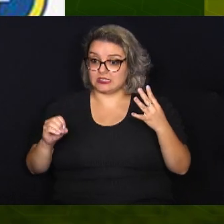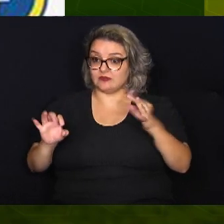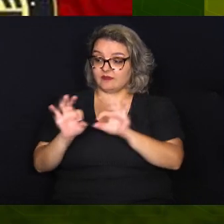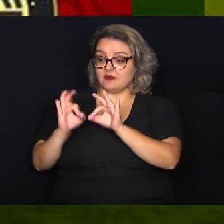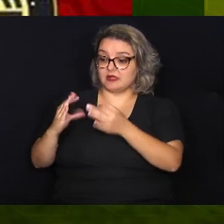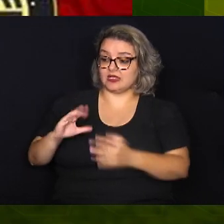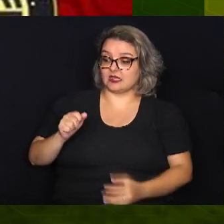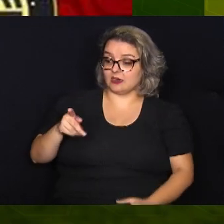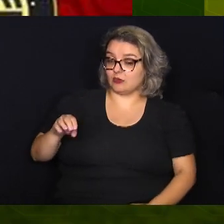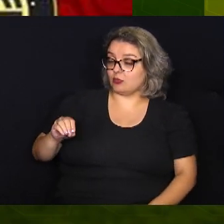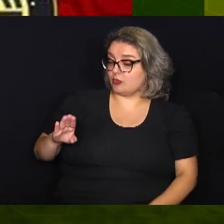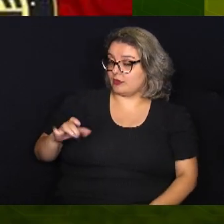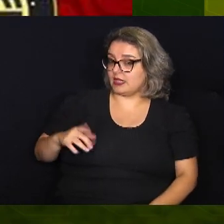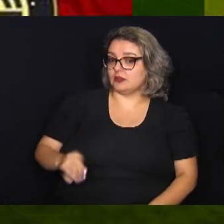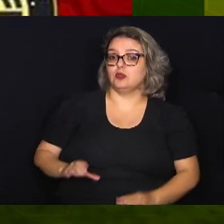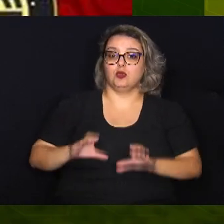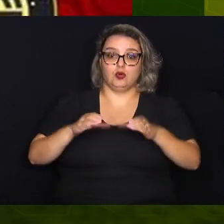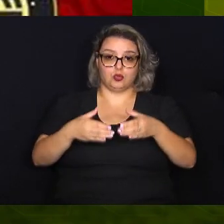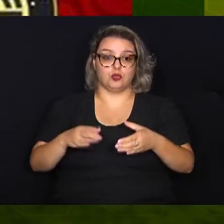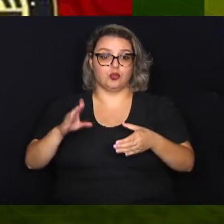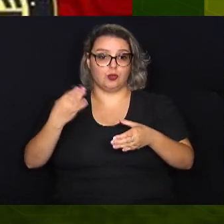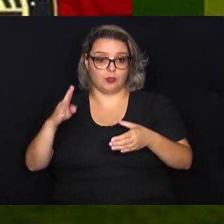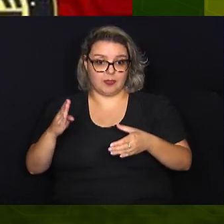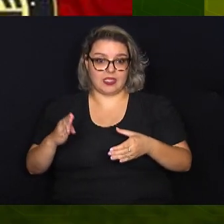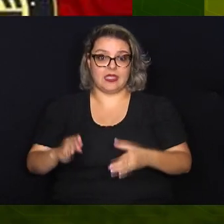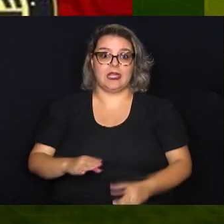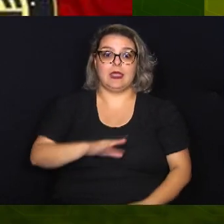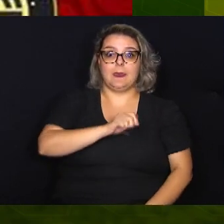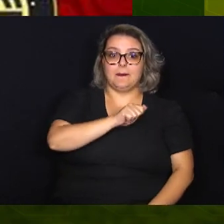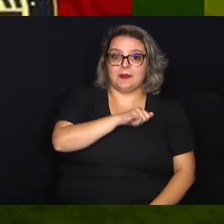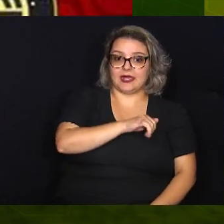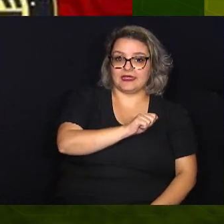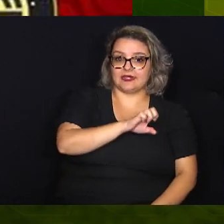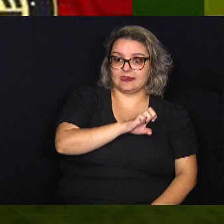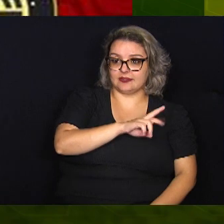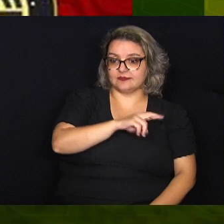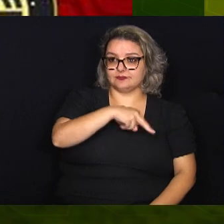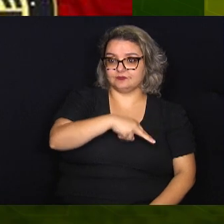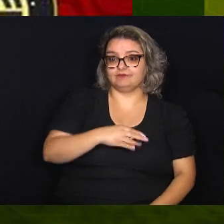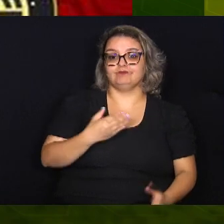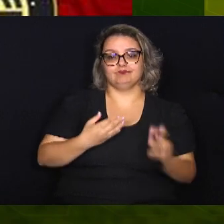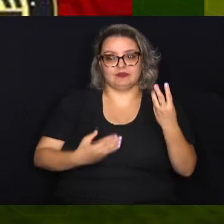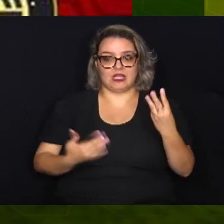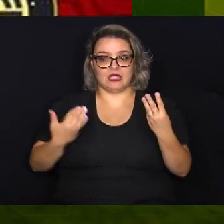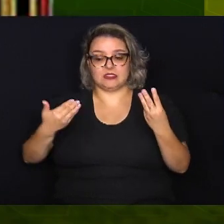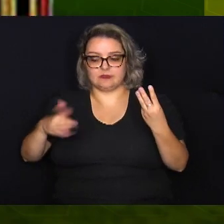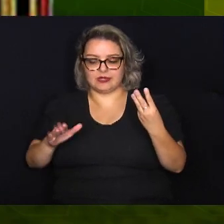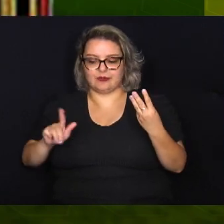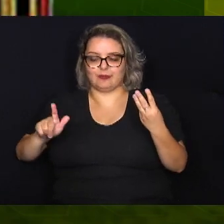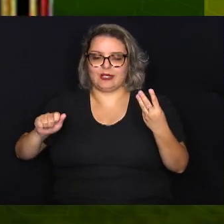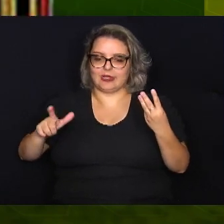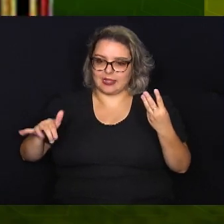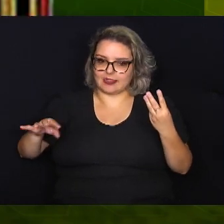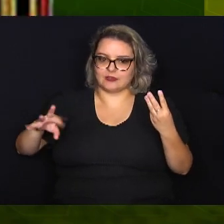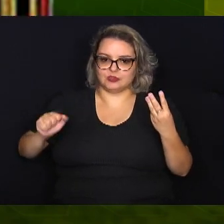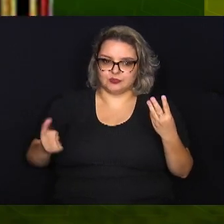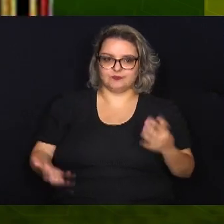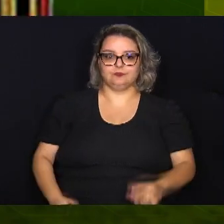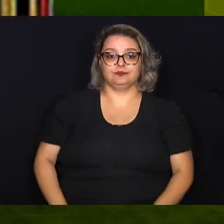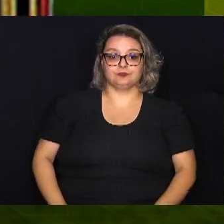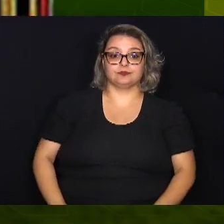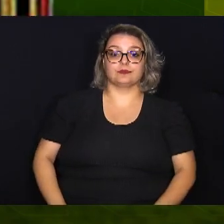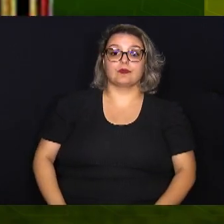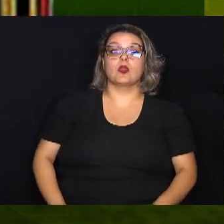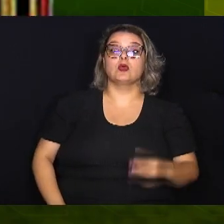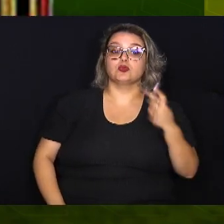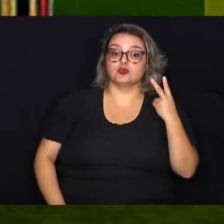Belo. Pelo Grupo B, o Bayer Itajaí perdeu por 3-0 para a equipe do Galácticos. Novo Horizonte venceu o São